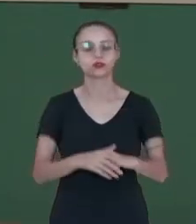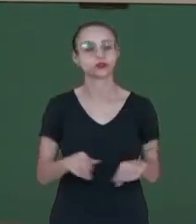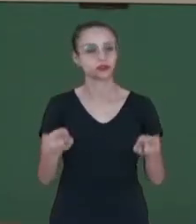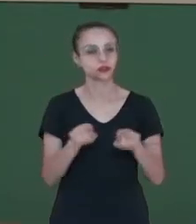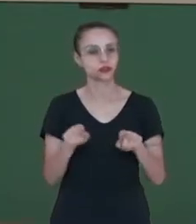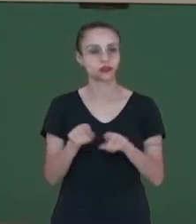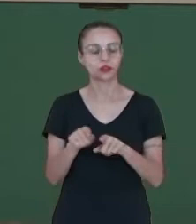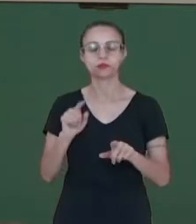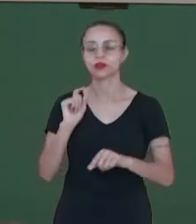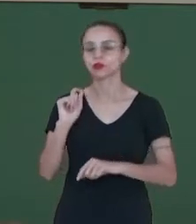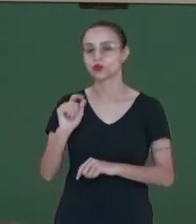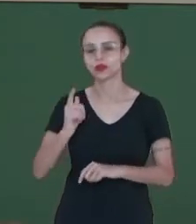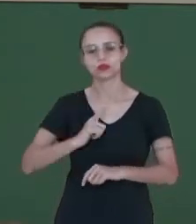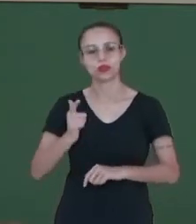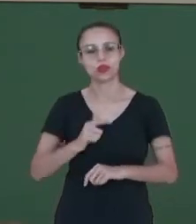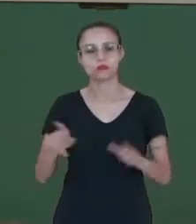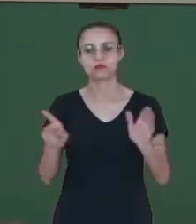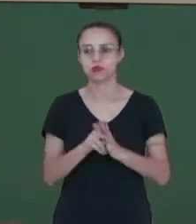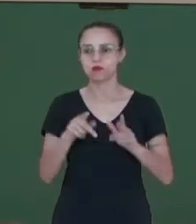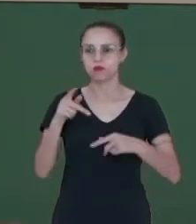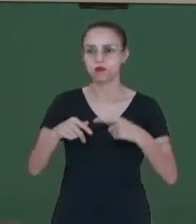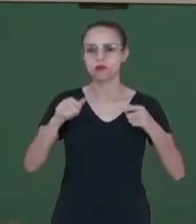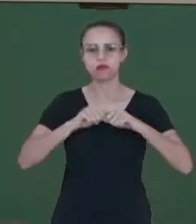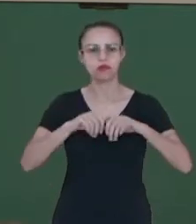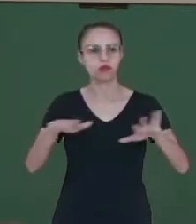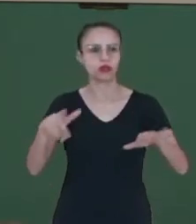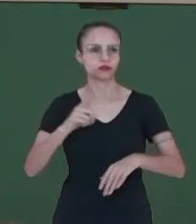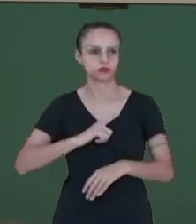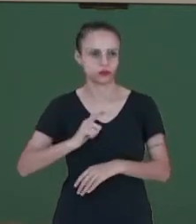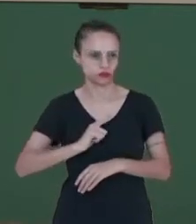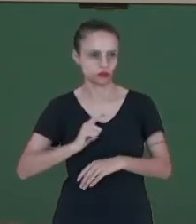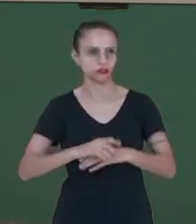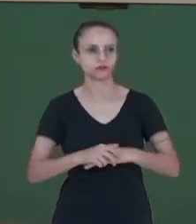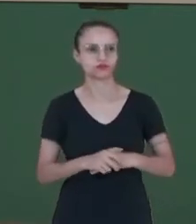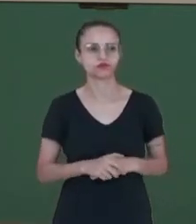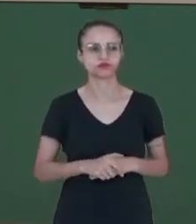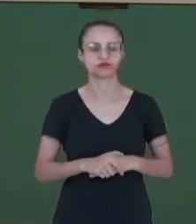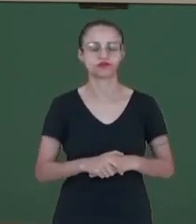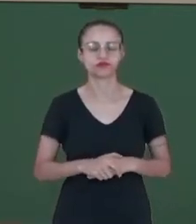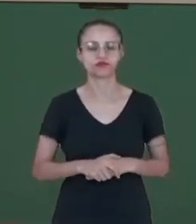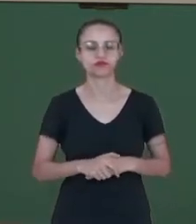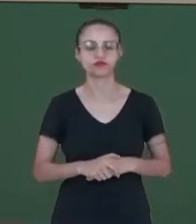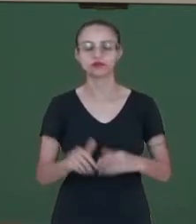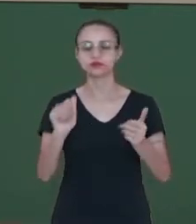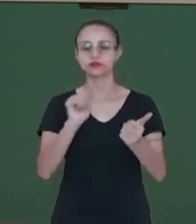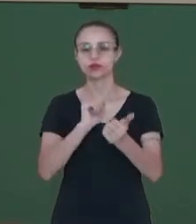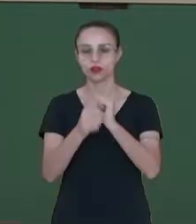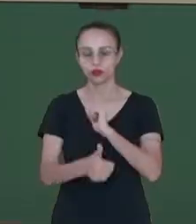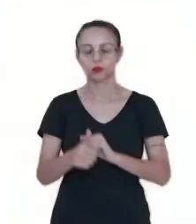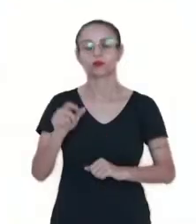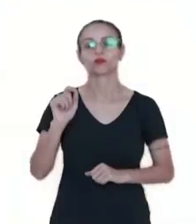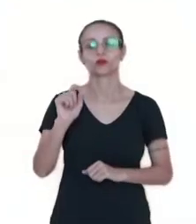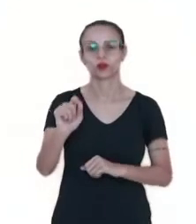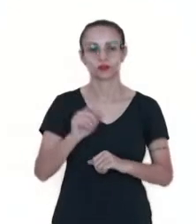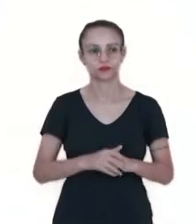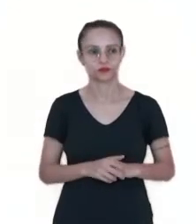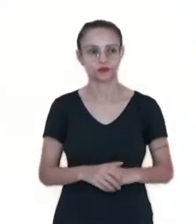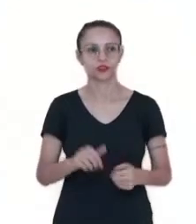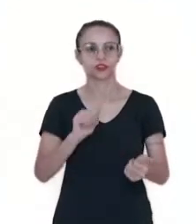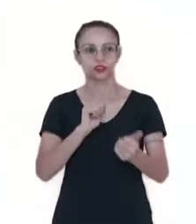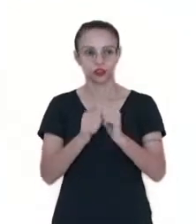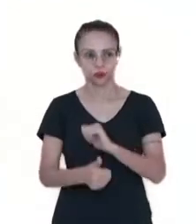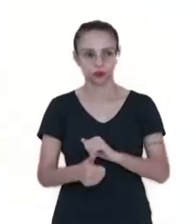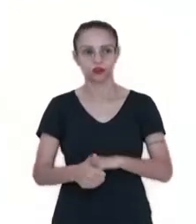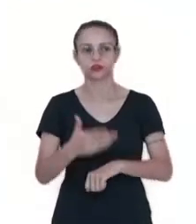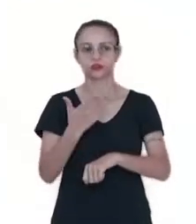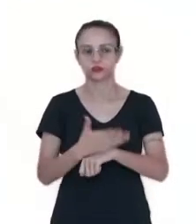que é o caçador, o bete, o pega-pega, né? E o esporte. O que é o esporte? O esporte são